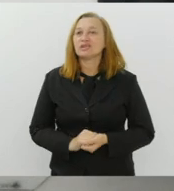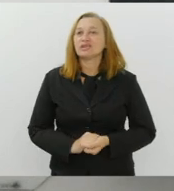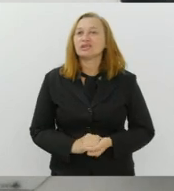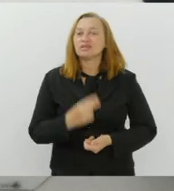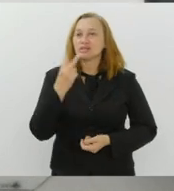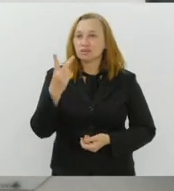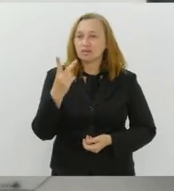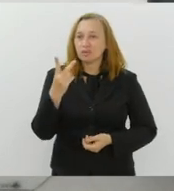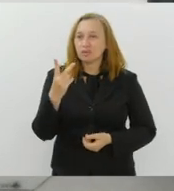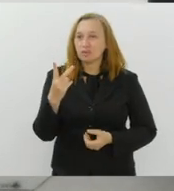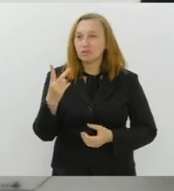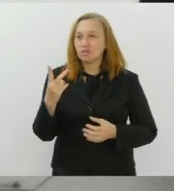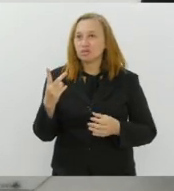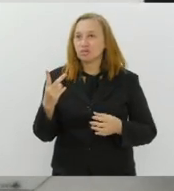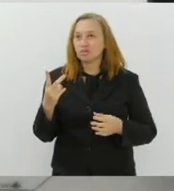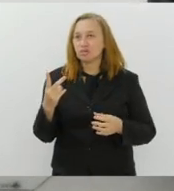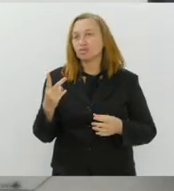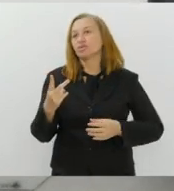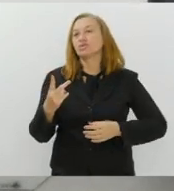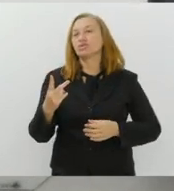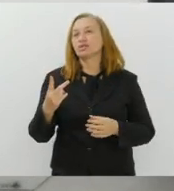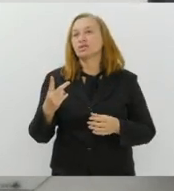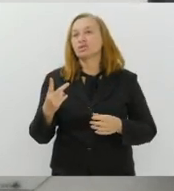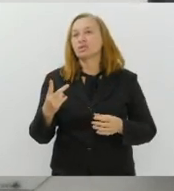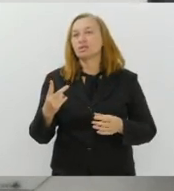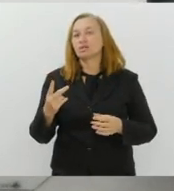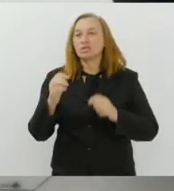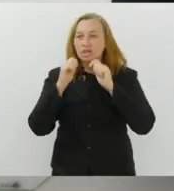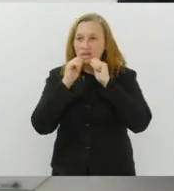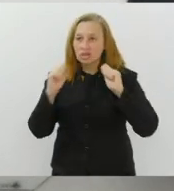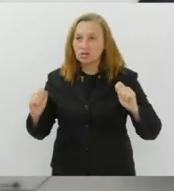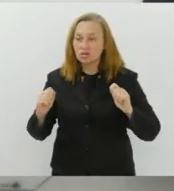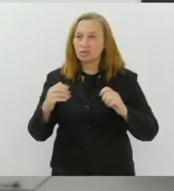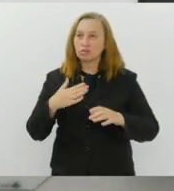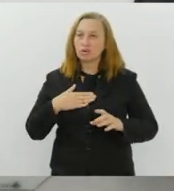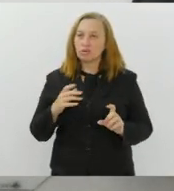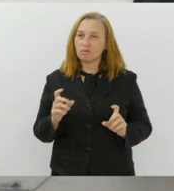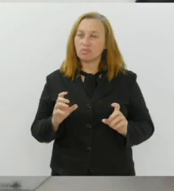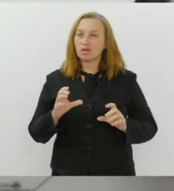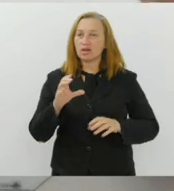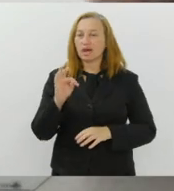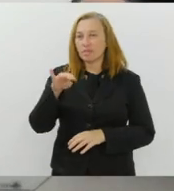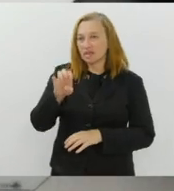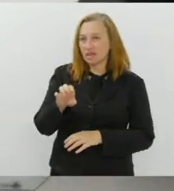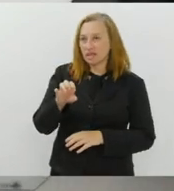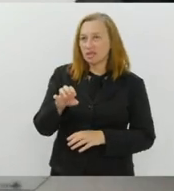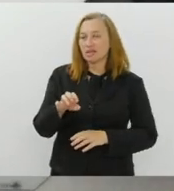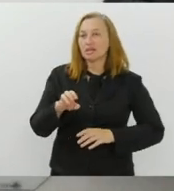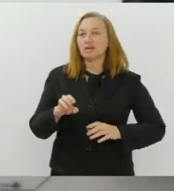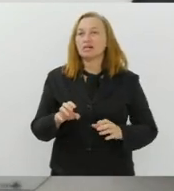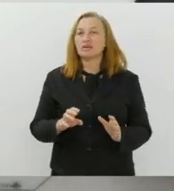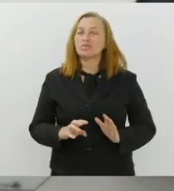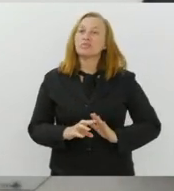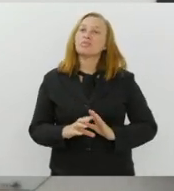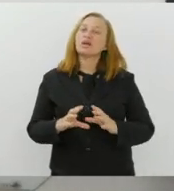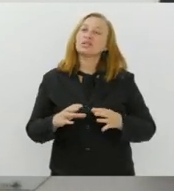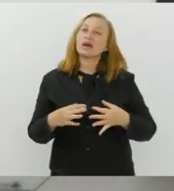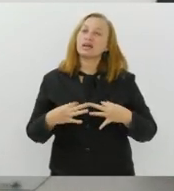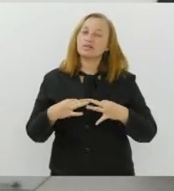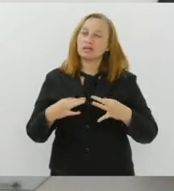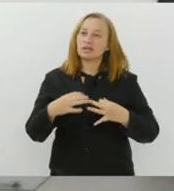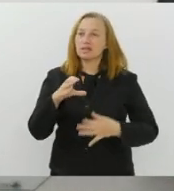dois membros do meu gabinete para ficar em função dessa CPI. E isso não serve só para reclamações, serve também